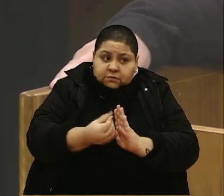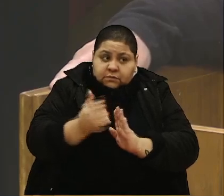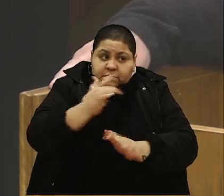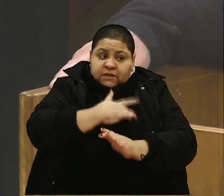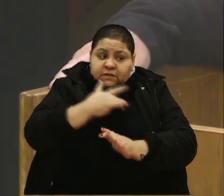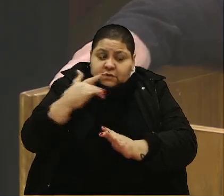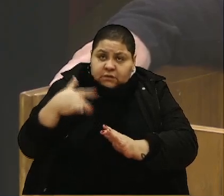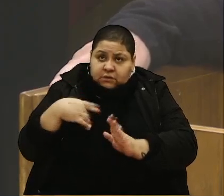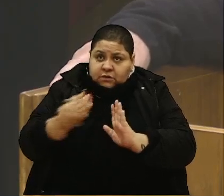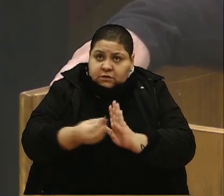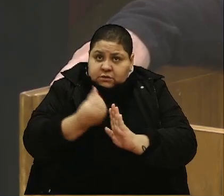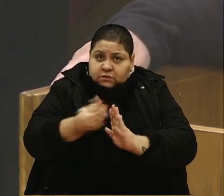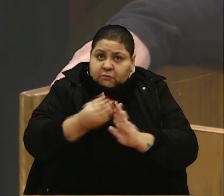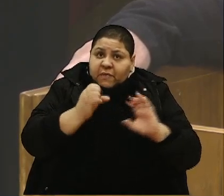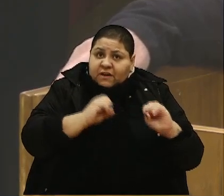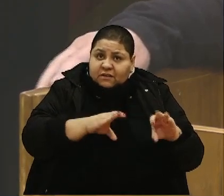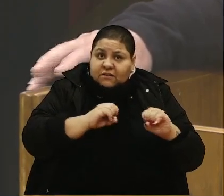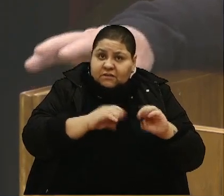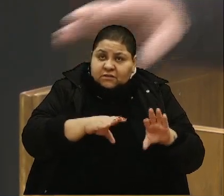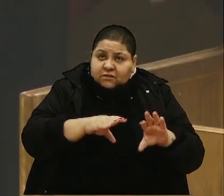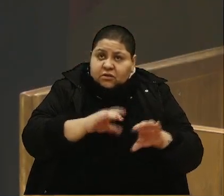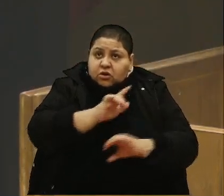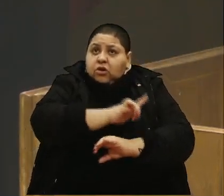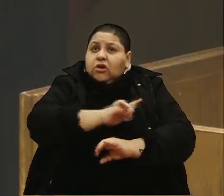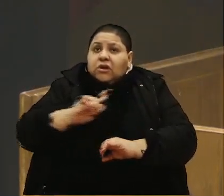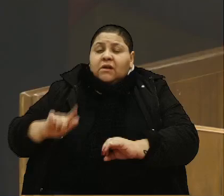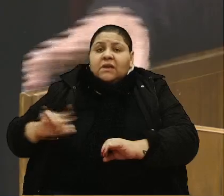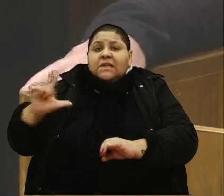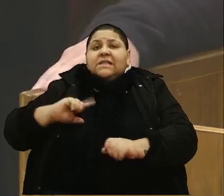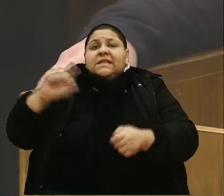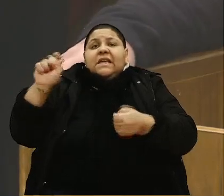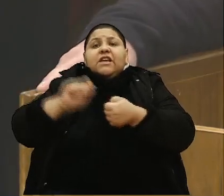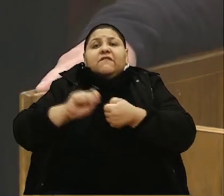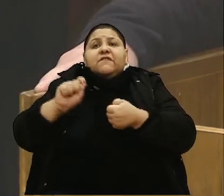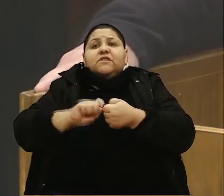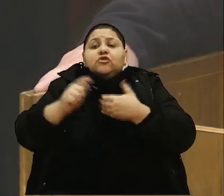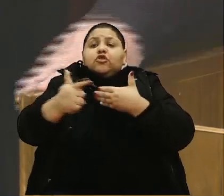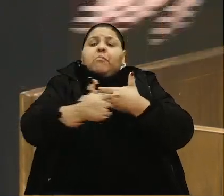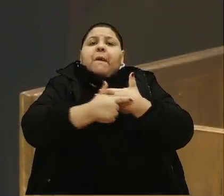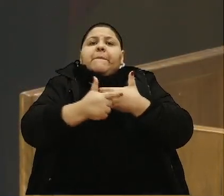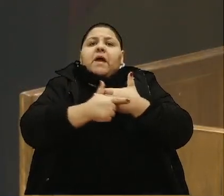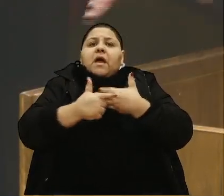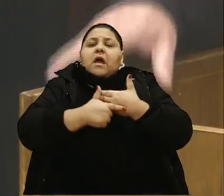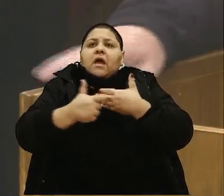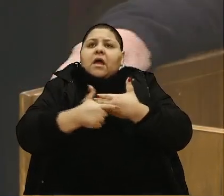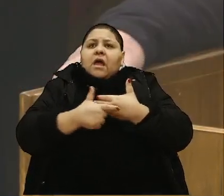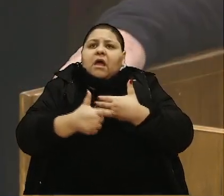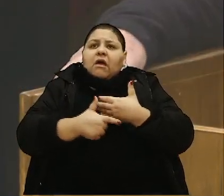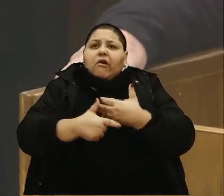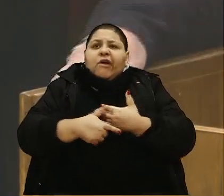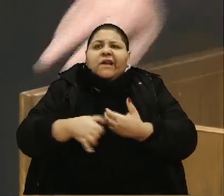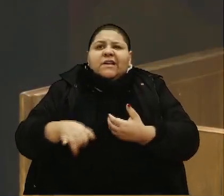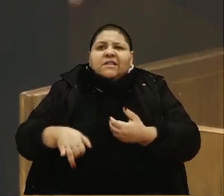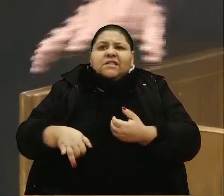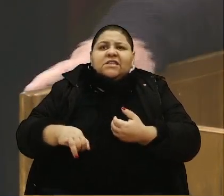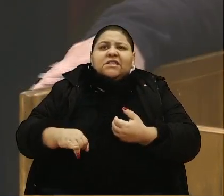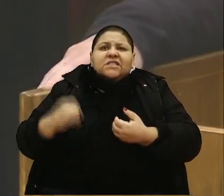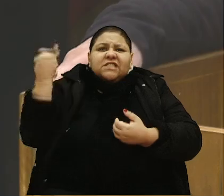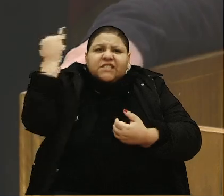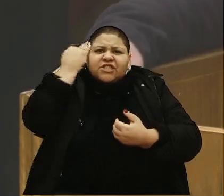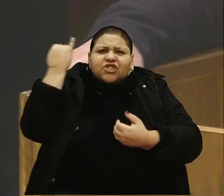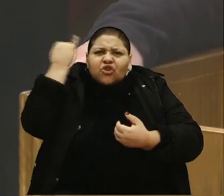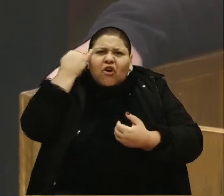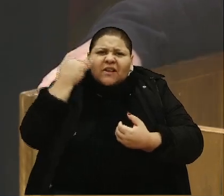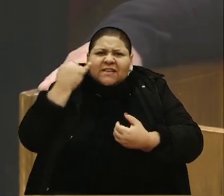saúde, no orçamento para a educação. O governo tem que fazer o seu dever de casa. O que é com esses imbecis, desses